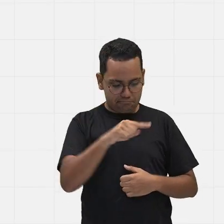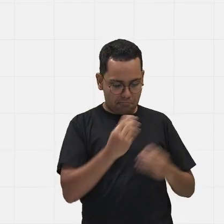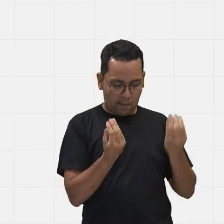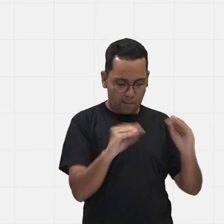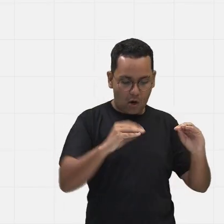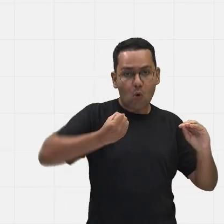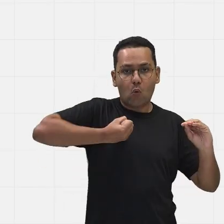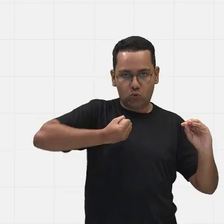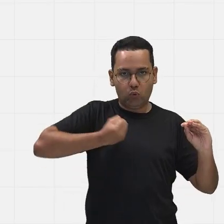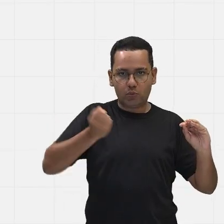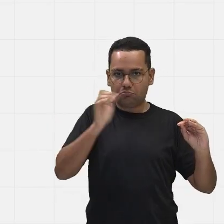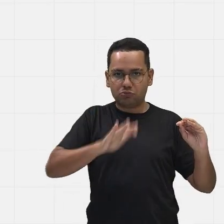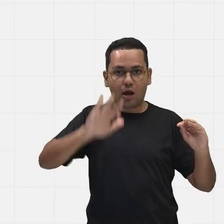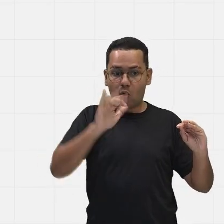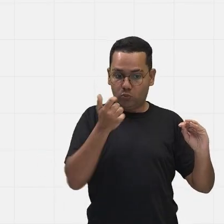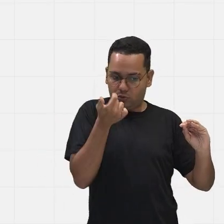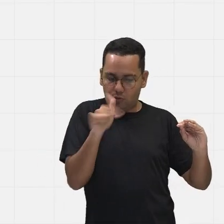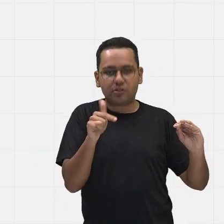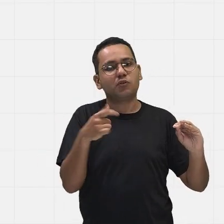aí,